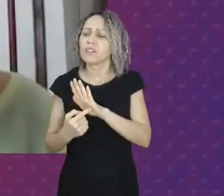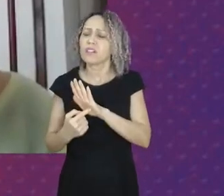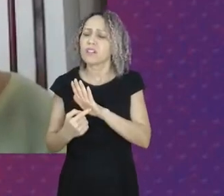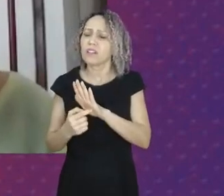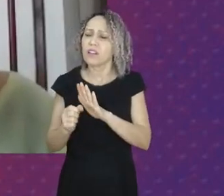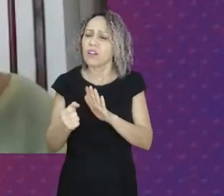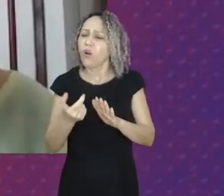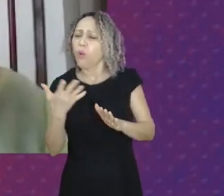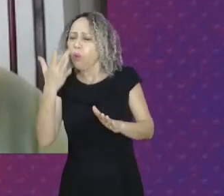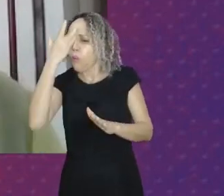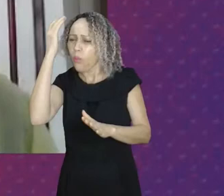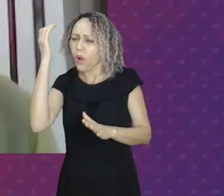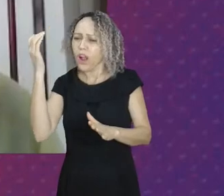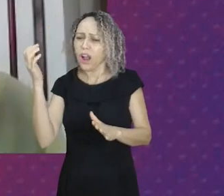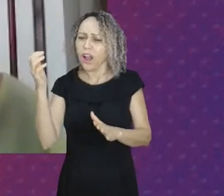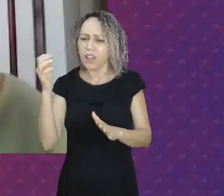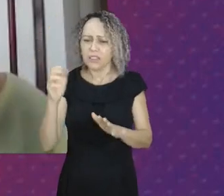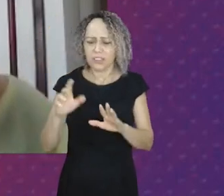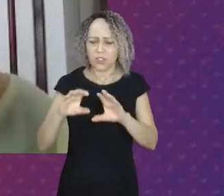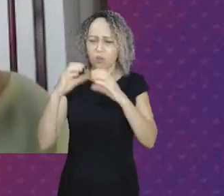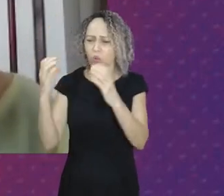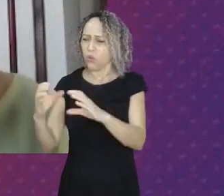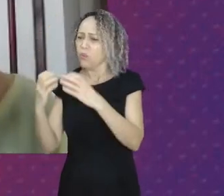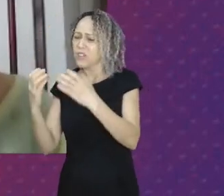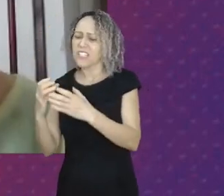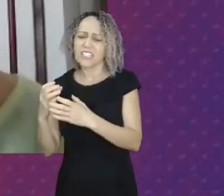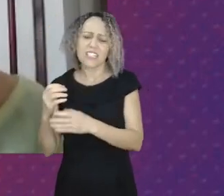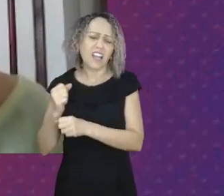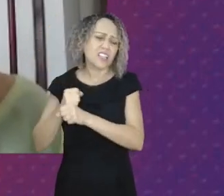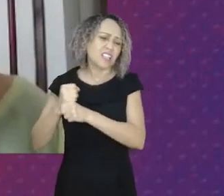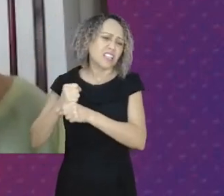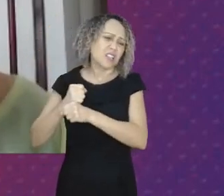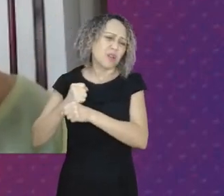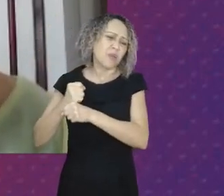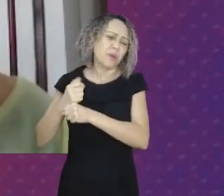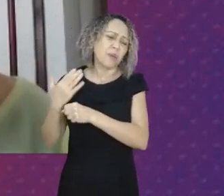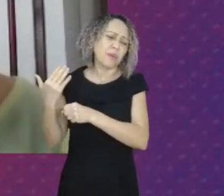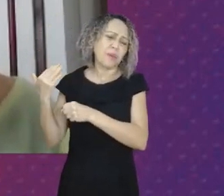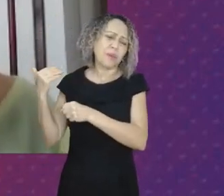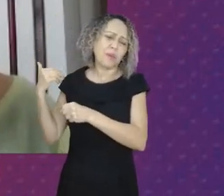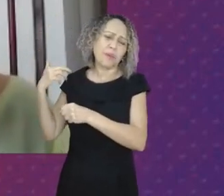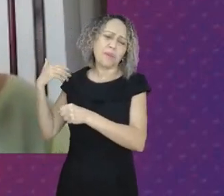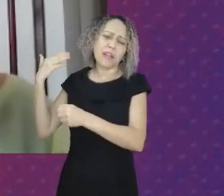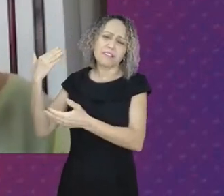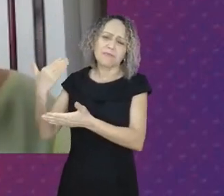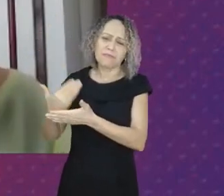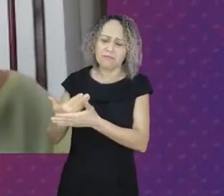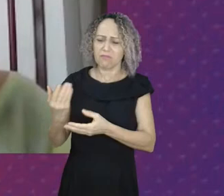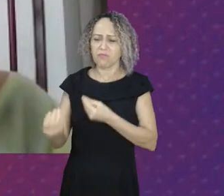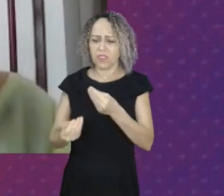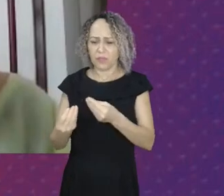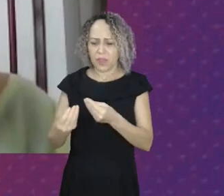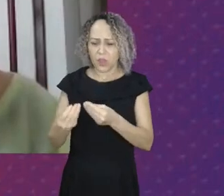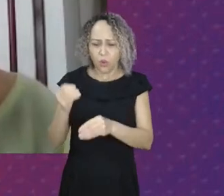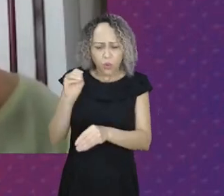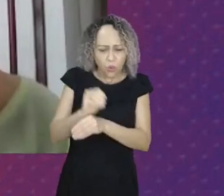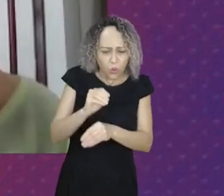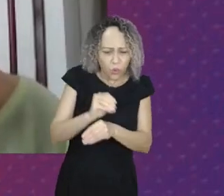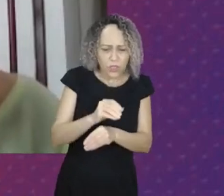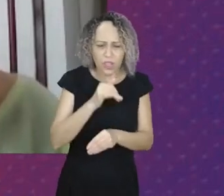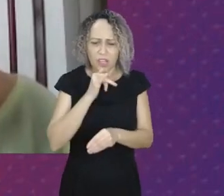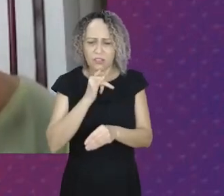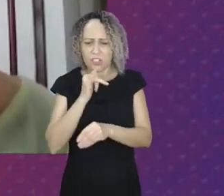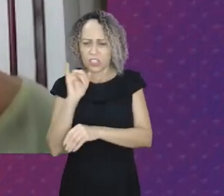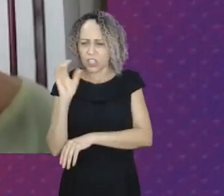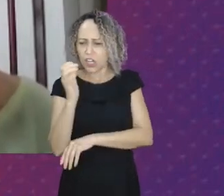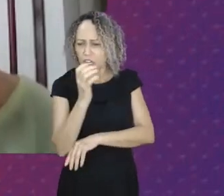as populações, em milhares de anos antes do tempo presente, domesticaram plantas e o quanto elas são